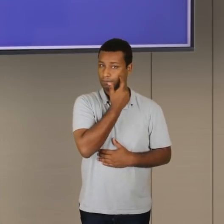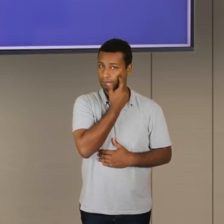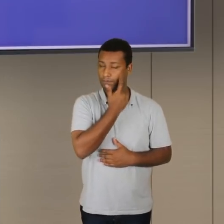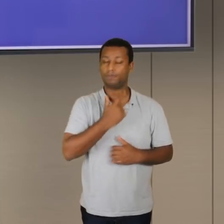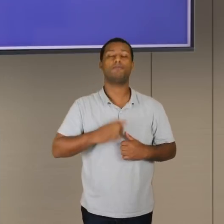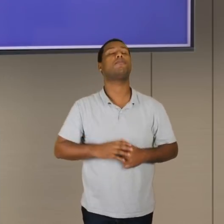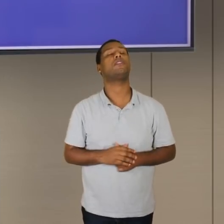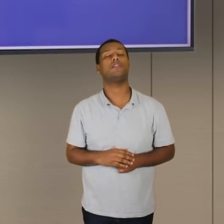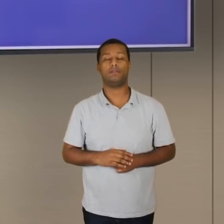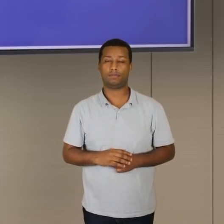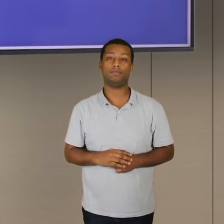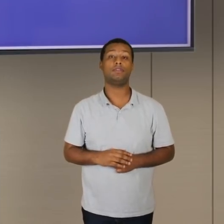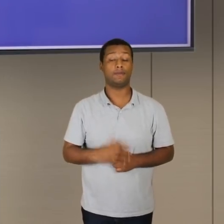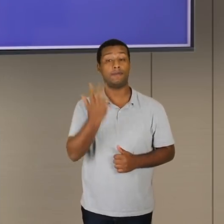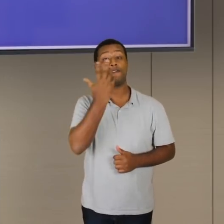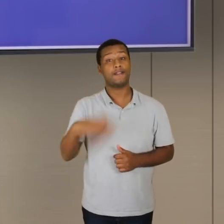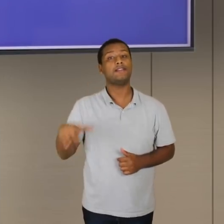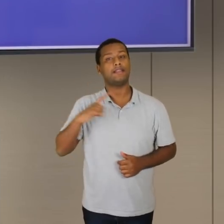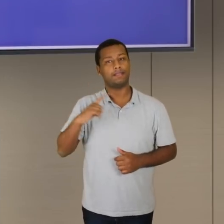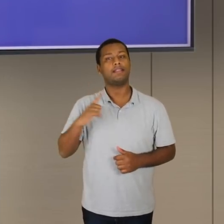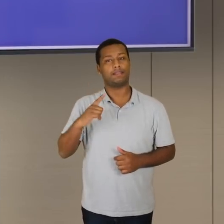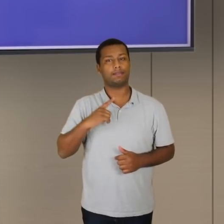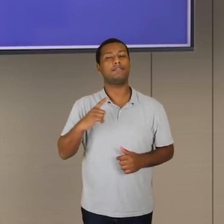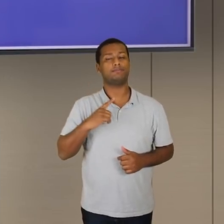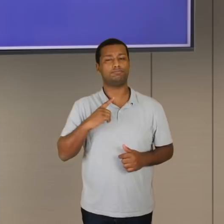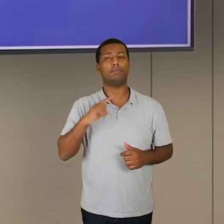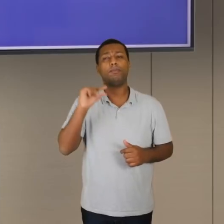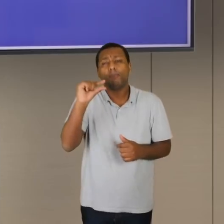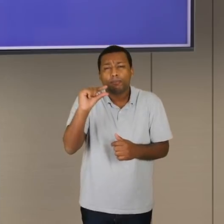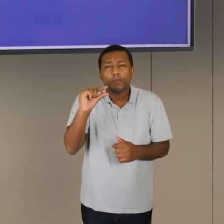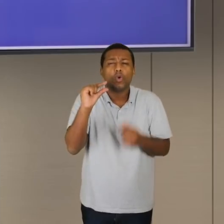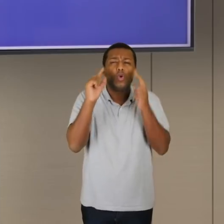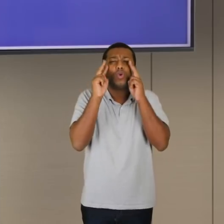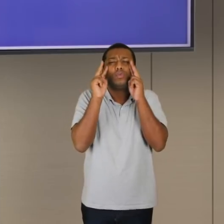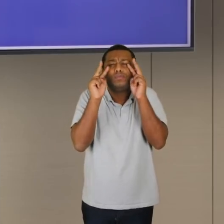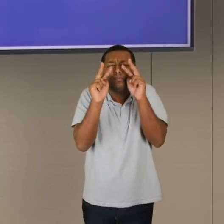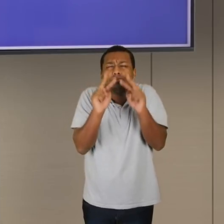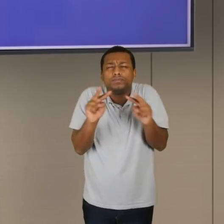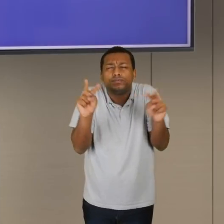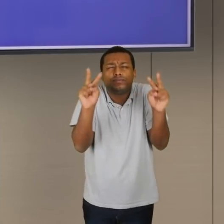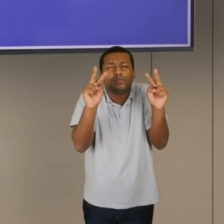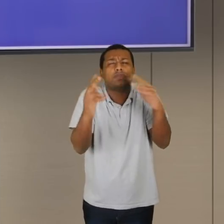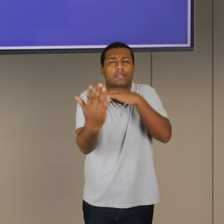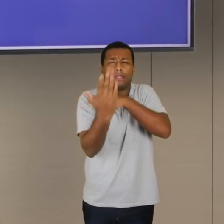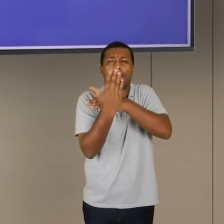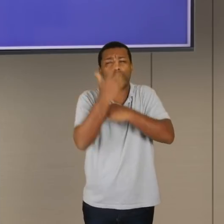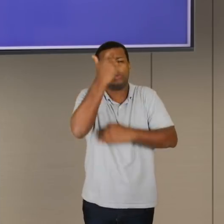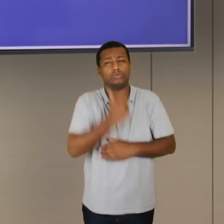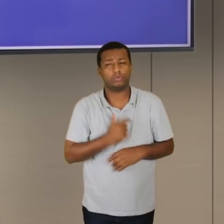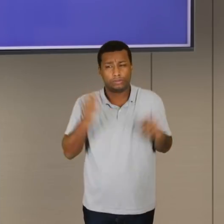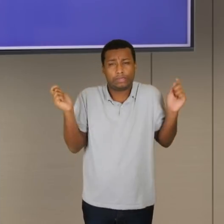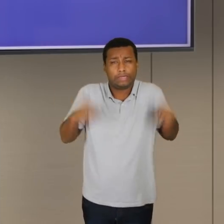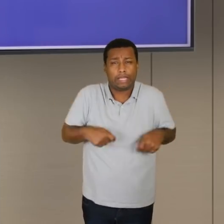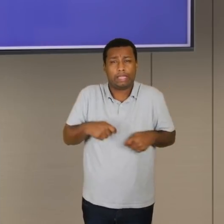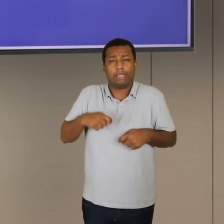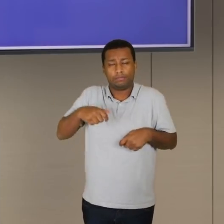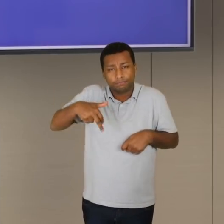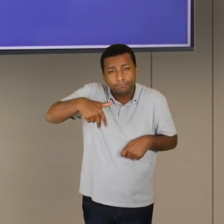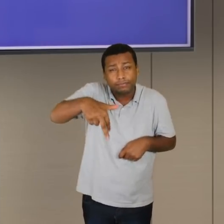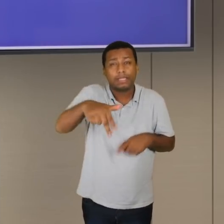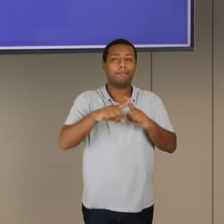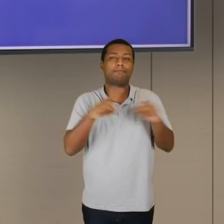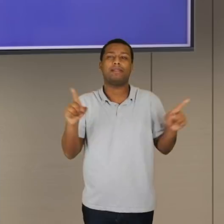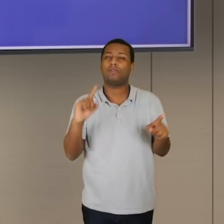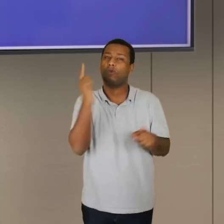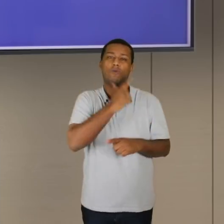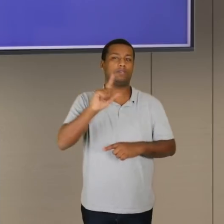e vir, na sua mobilidade. No você conseguir se movimentar no meio e mais tarde andar na rua,